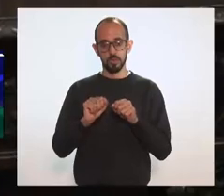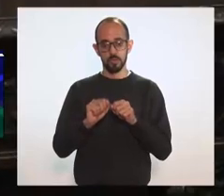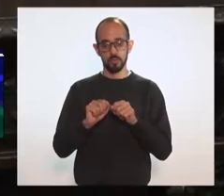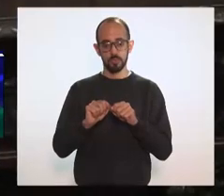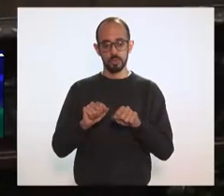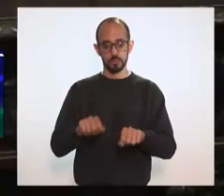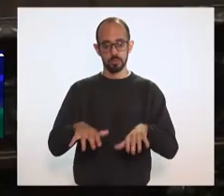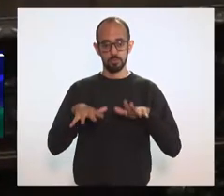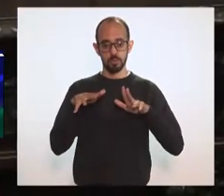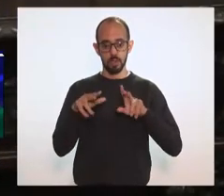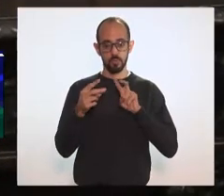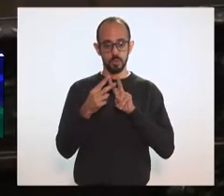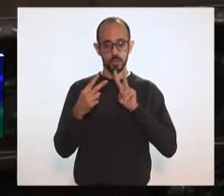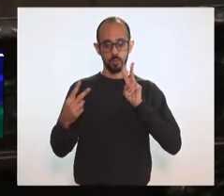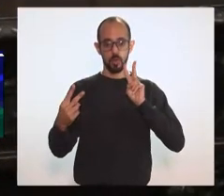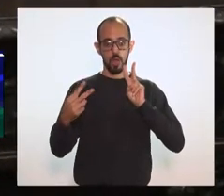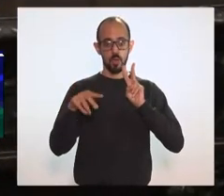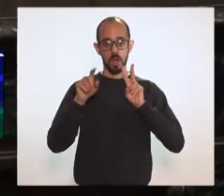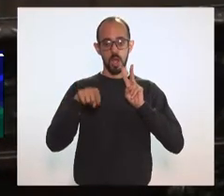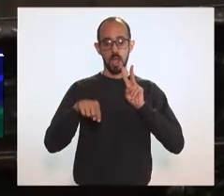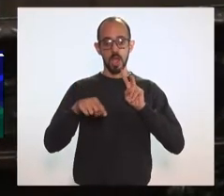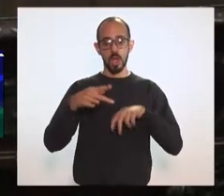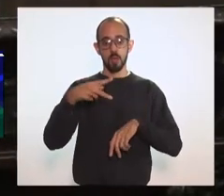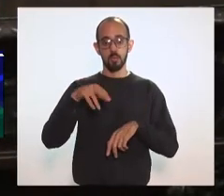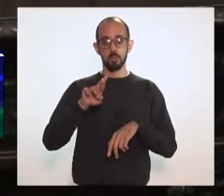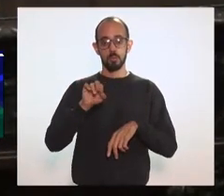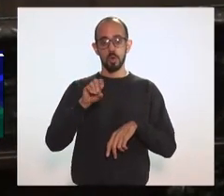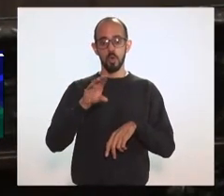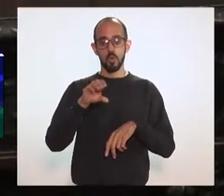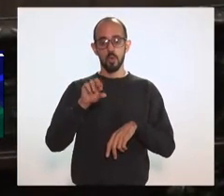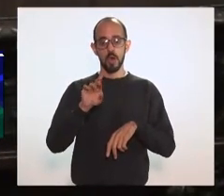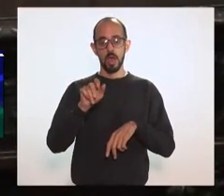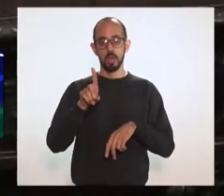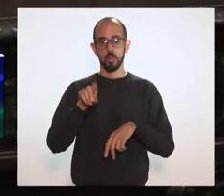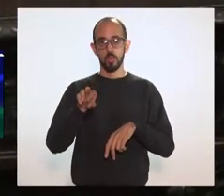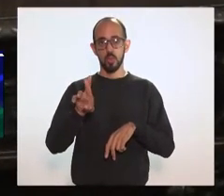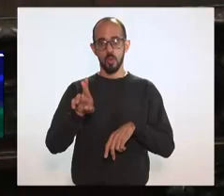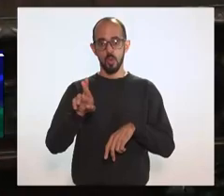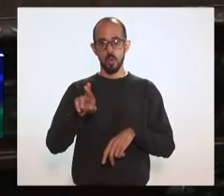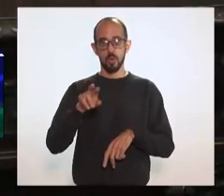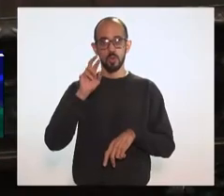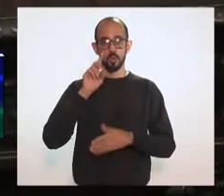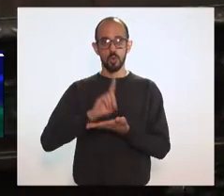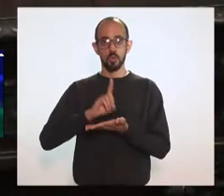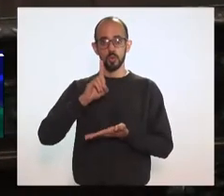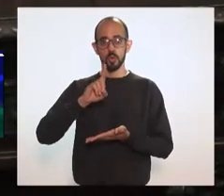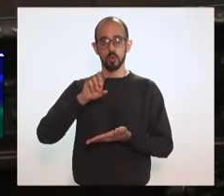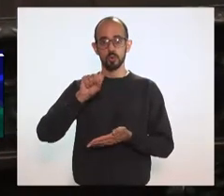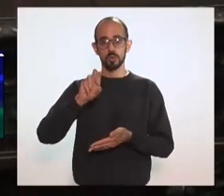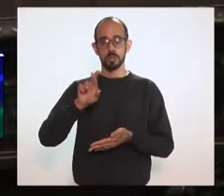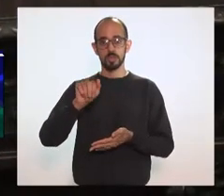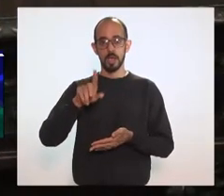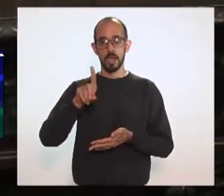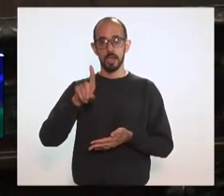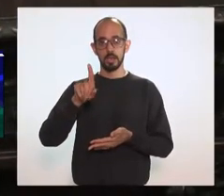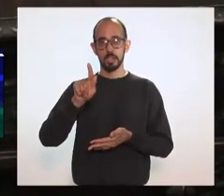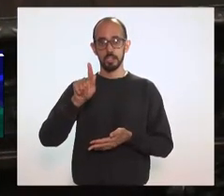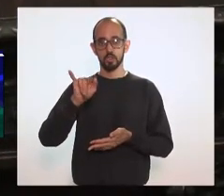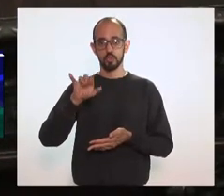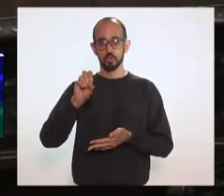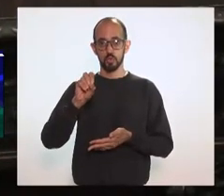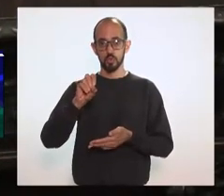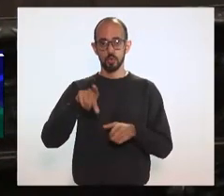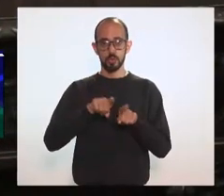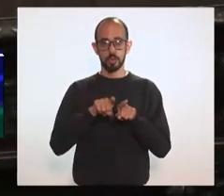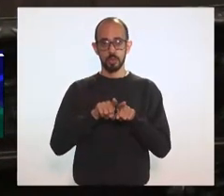reitero aqui, ao procurador-geral da Alerj, doutor Sérgio Pimentel, ao procurador da Alerj, doutor Rodrigo Lopes, e